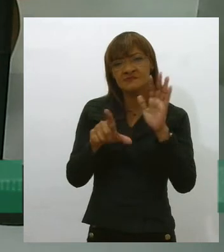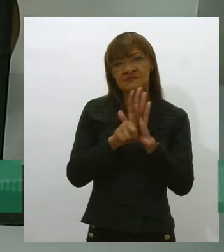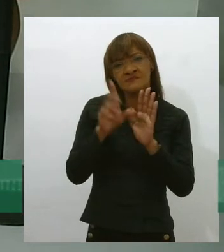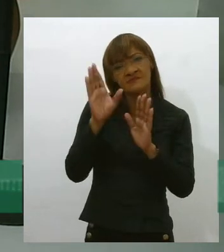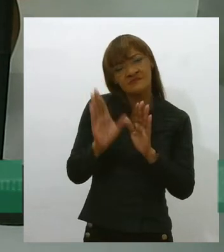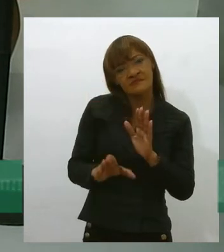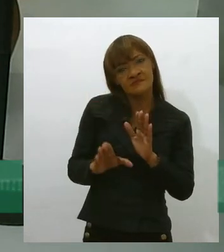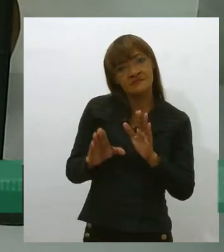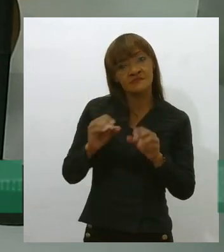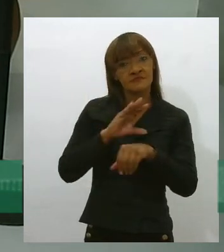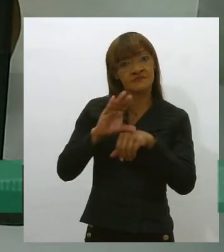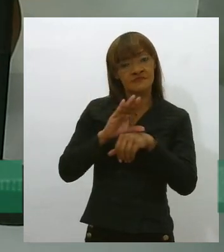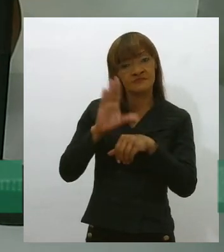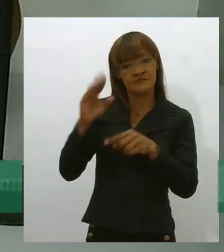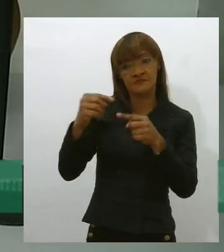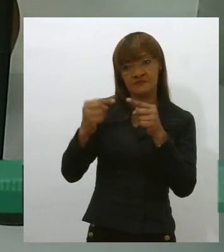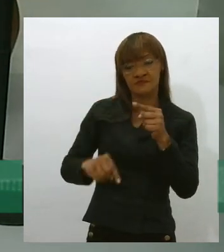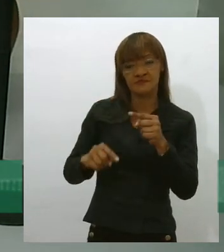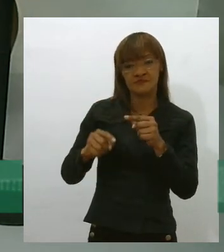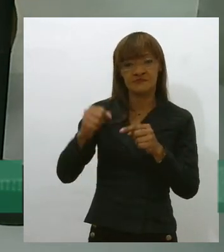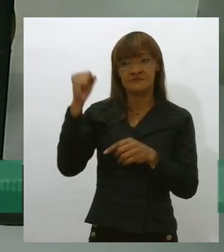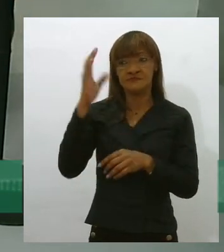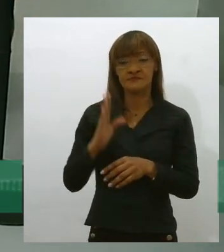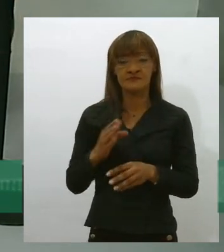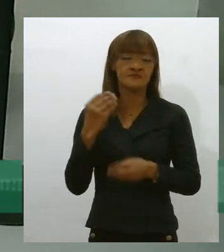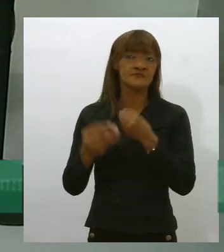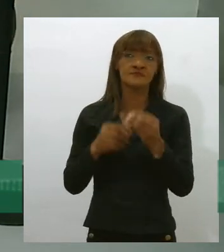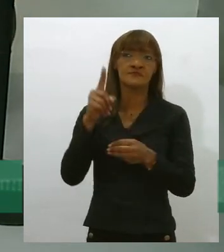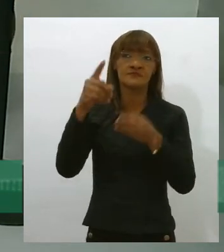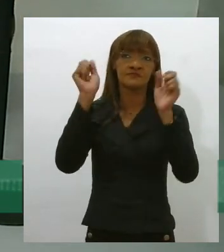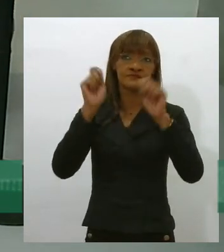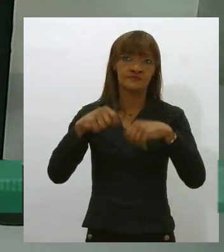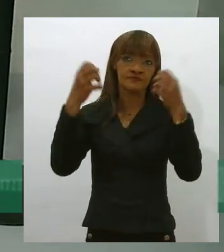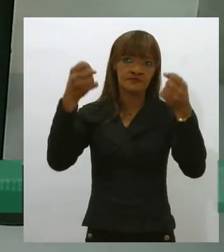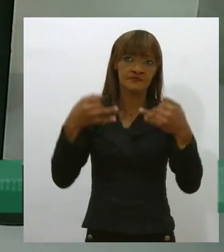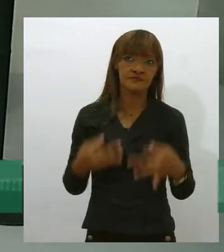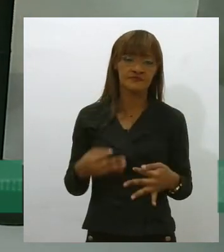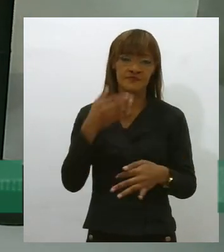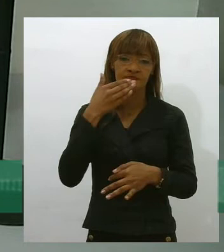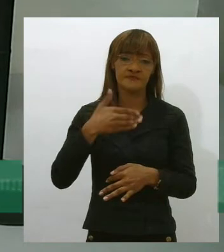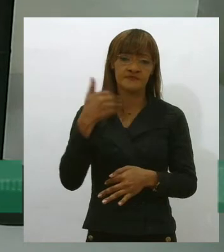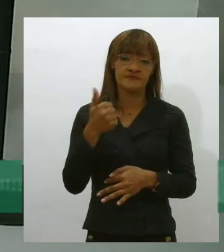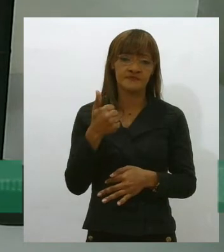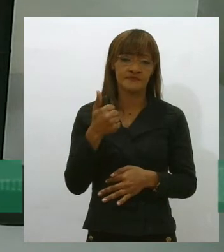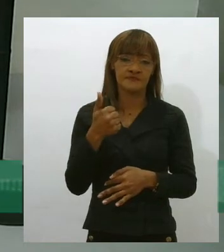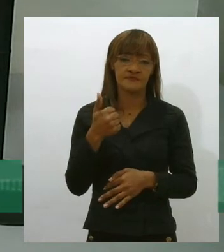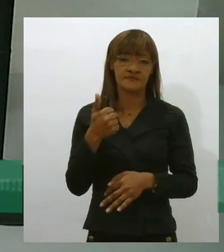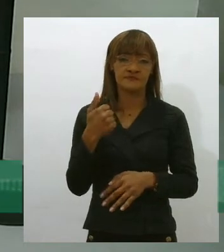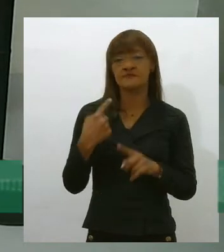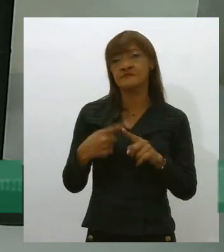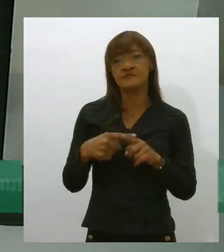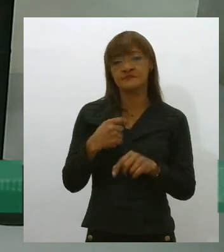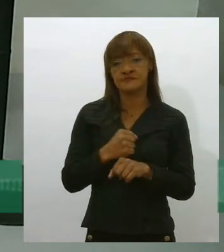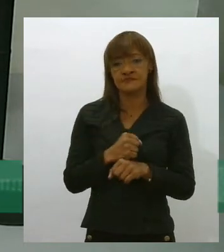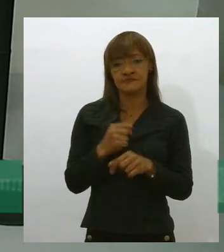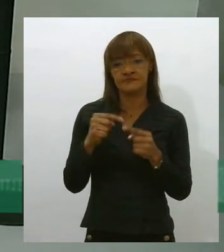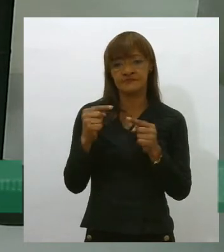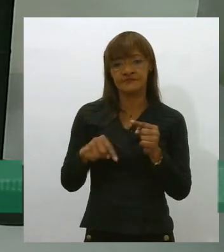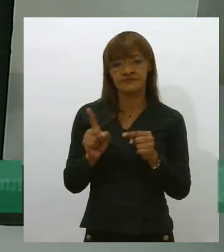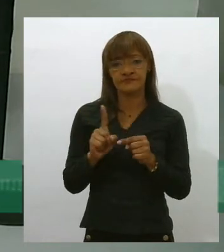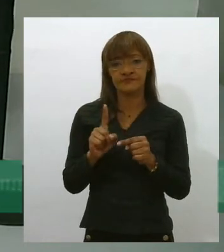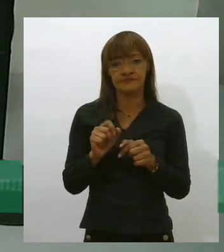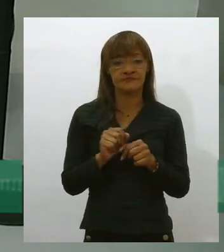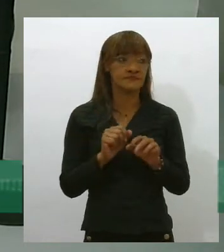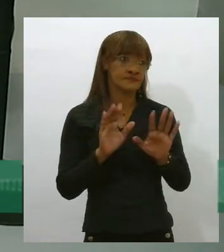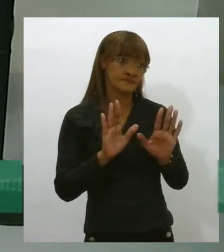sobre essa concepção como é que você poderia explicar melhor como é que fica aí porque fere Olha a